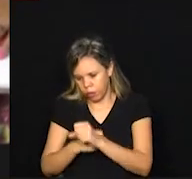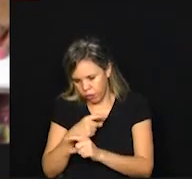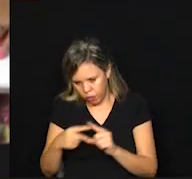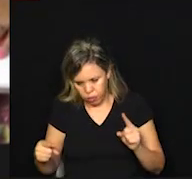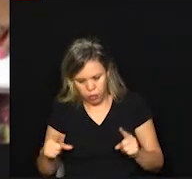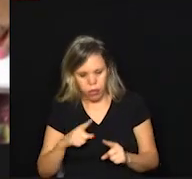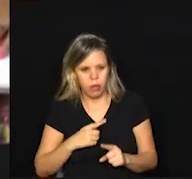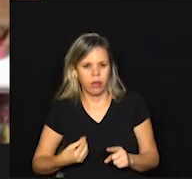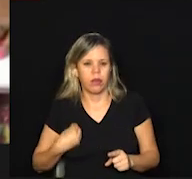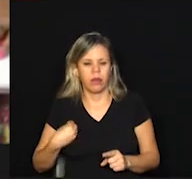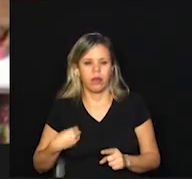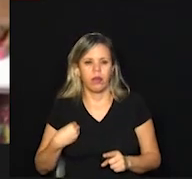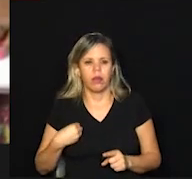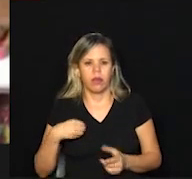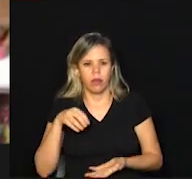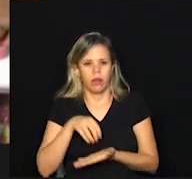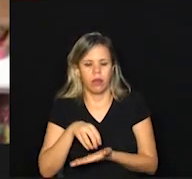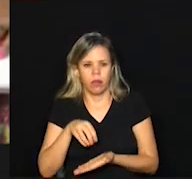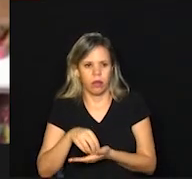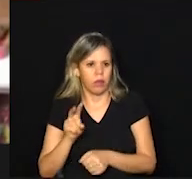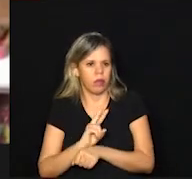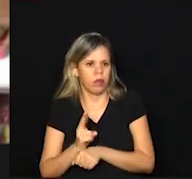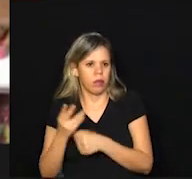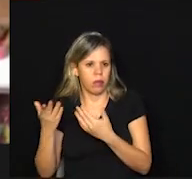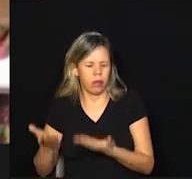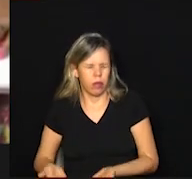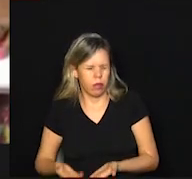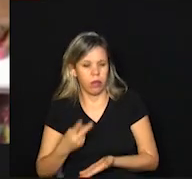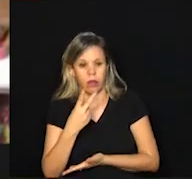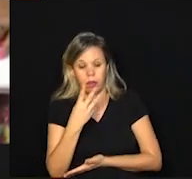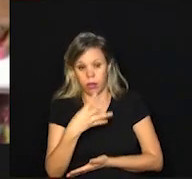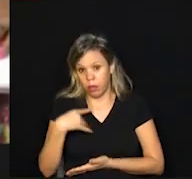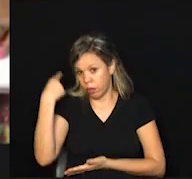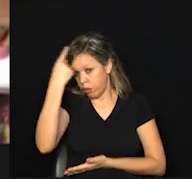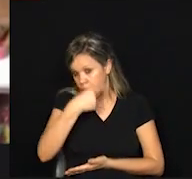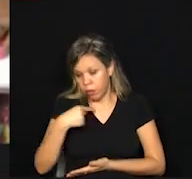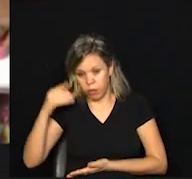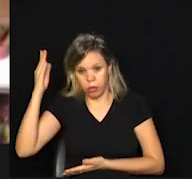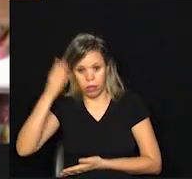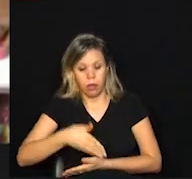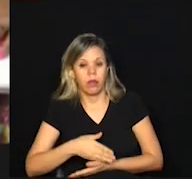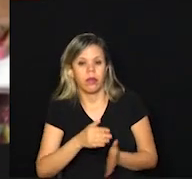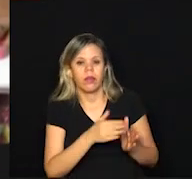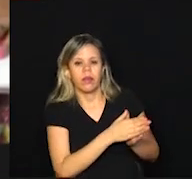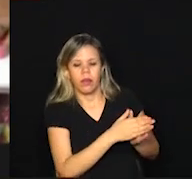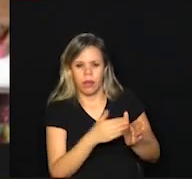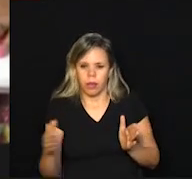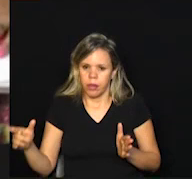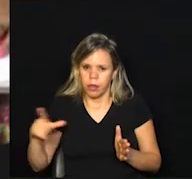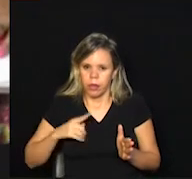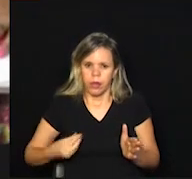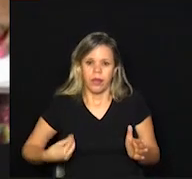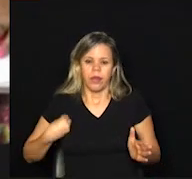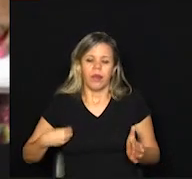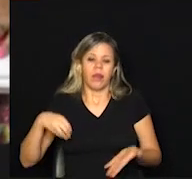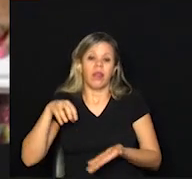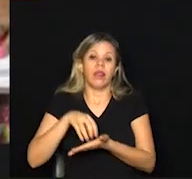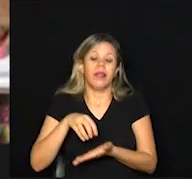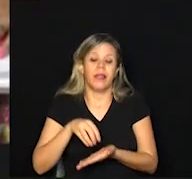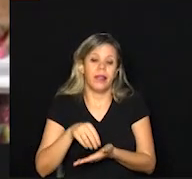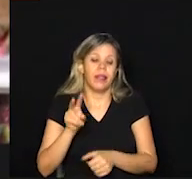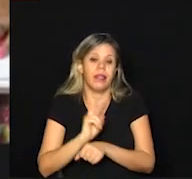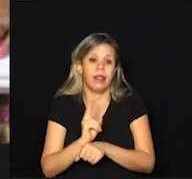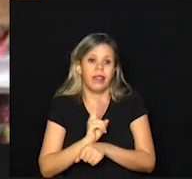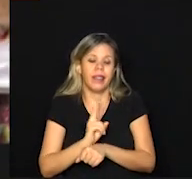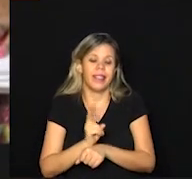nós tivemos um posto de segurança aqui 24 horas e no período que tivermos Esse posto